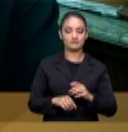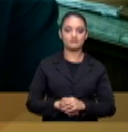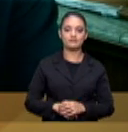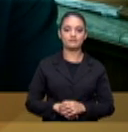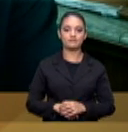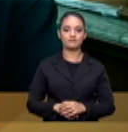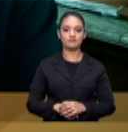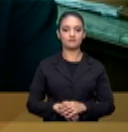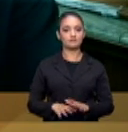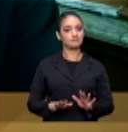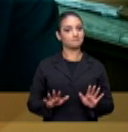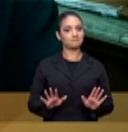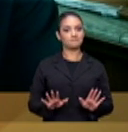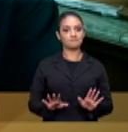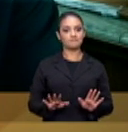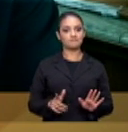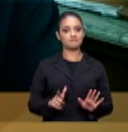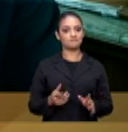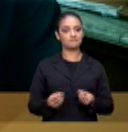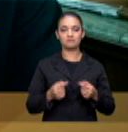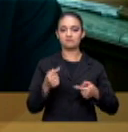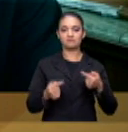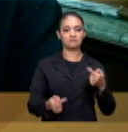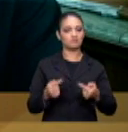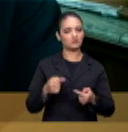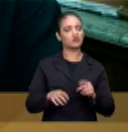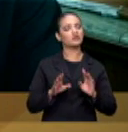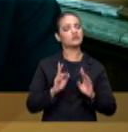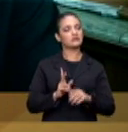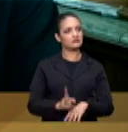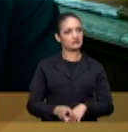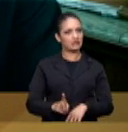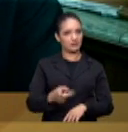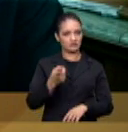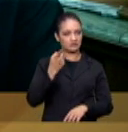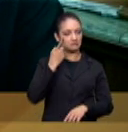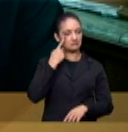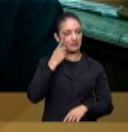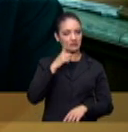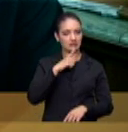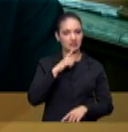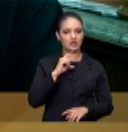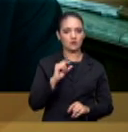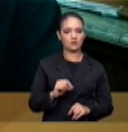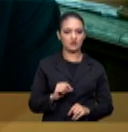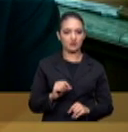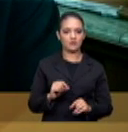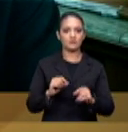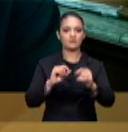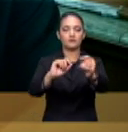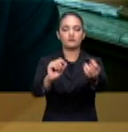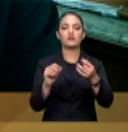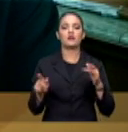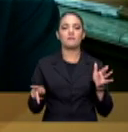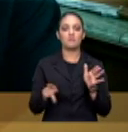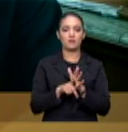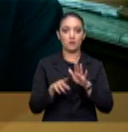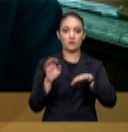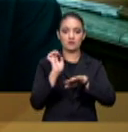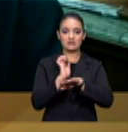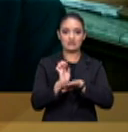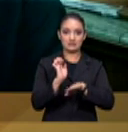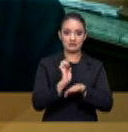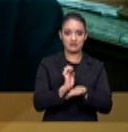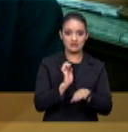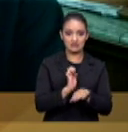Aqui não está em discussão o que sempre se observou: pertencer aos estados